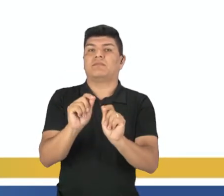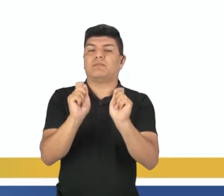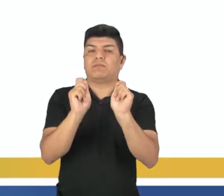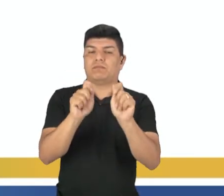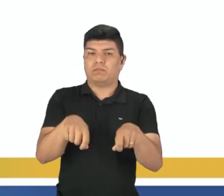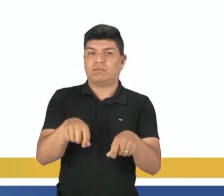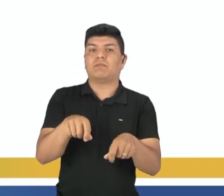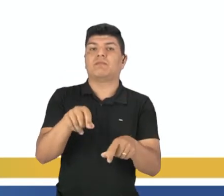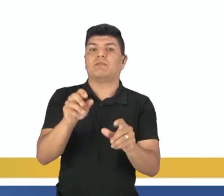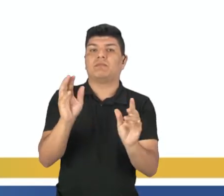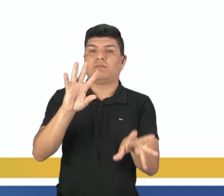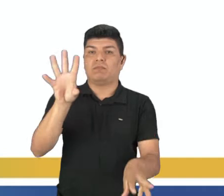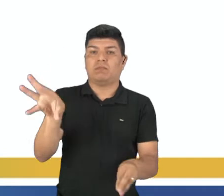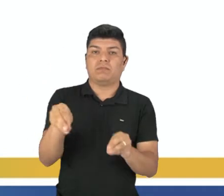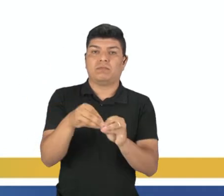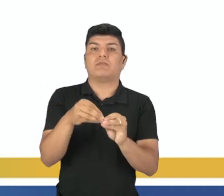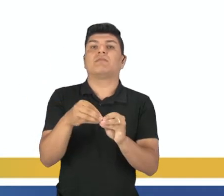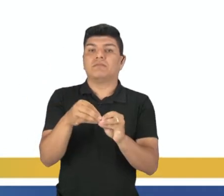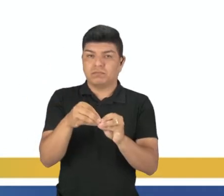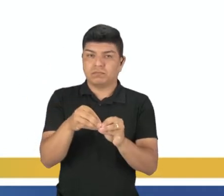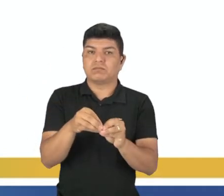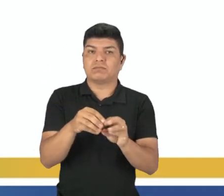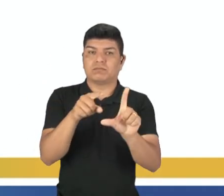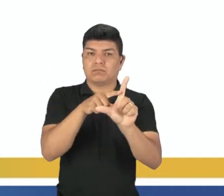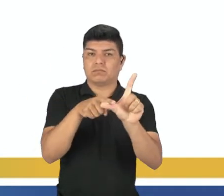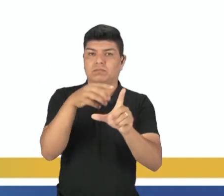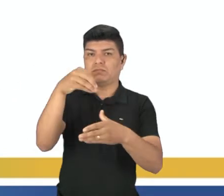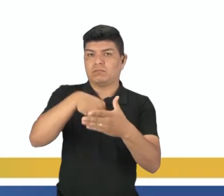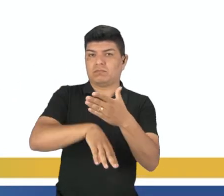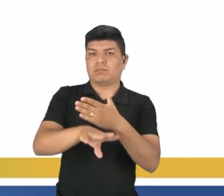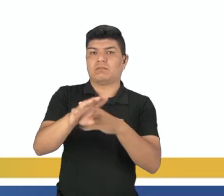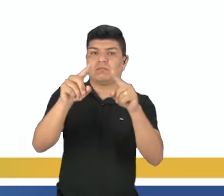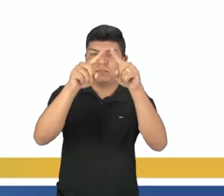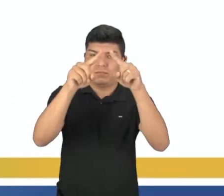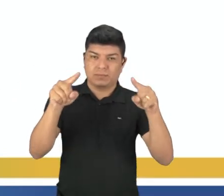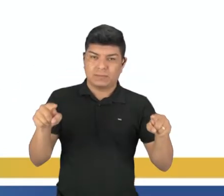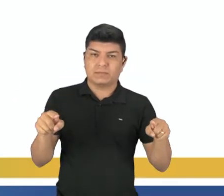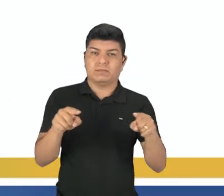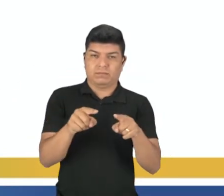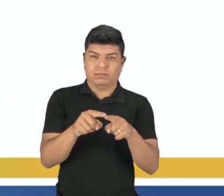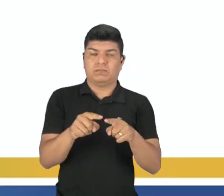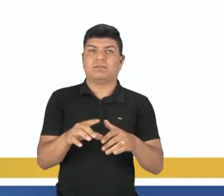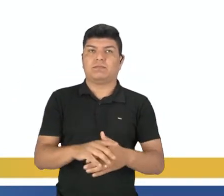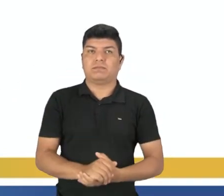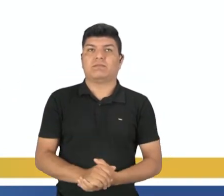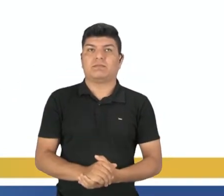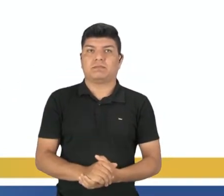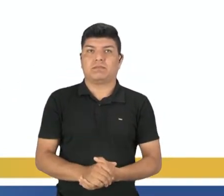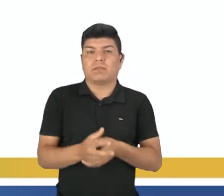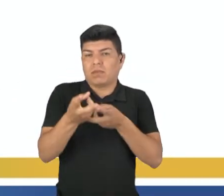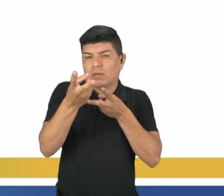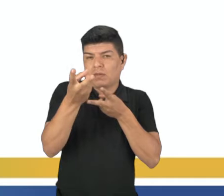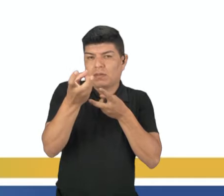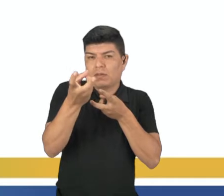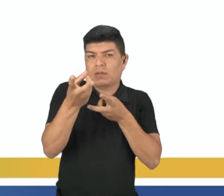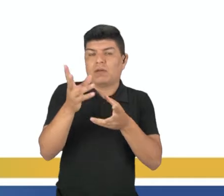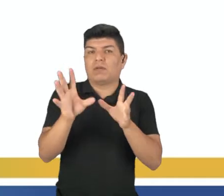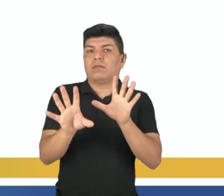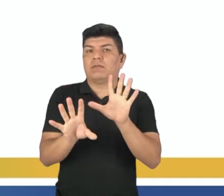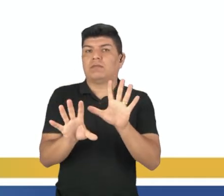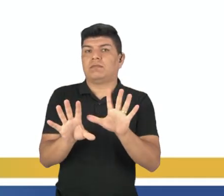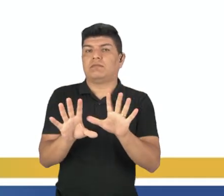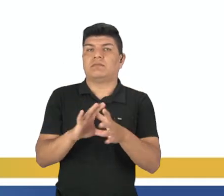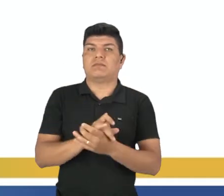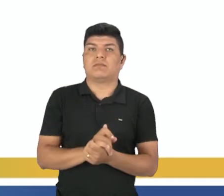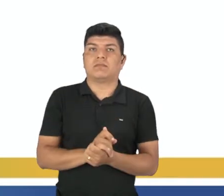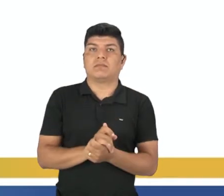pode concluir alguma coisa a respeito dos ângulos internos desse triângulo. Então, perceberam aí? Então, o